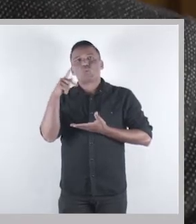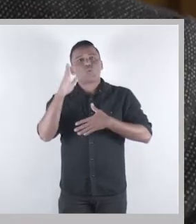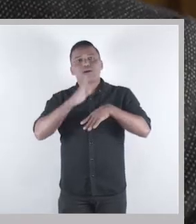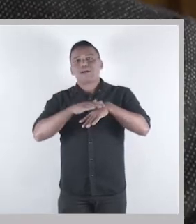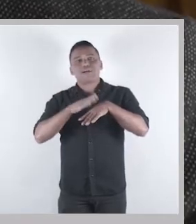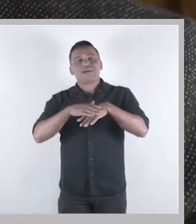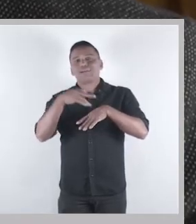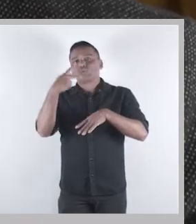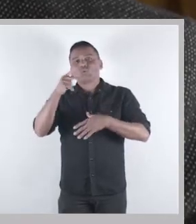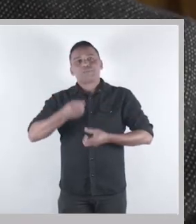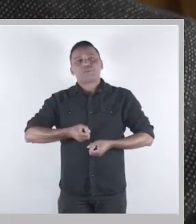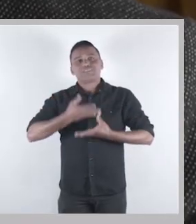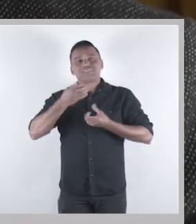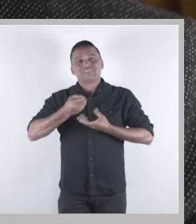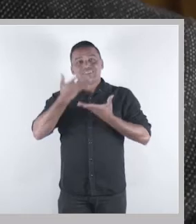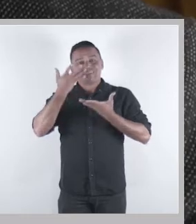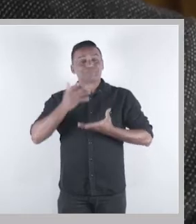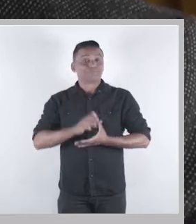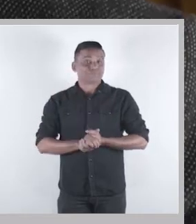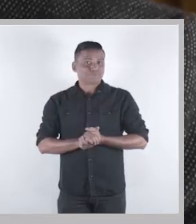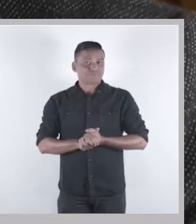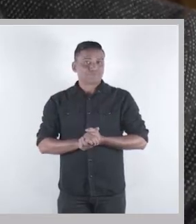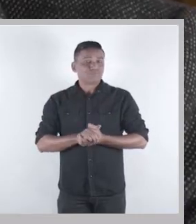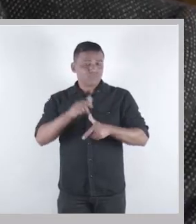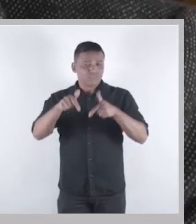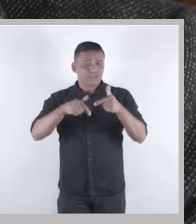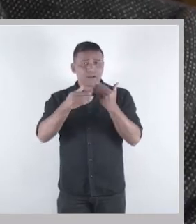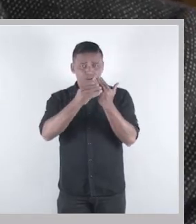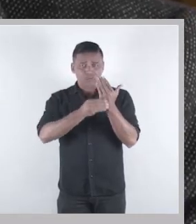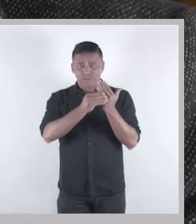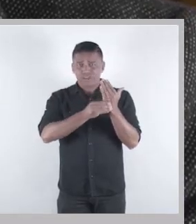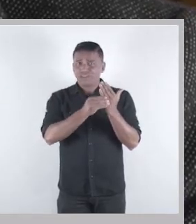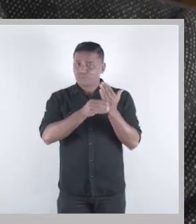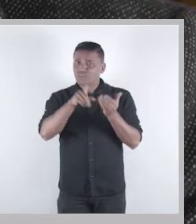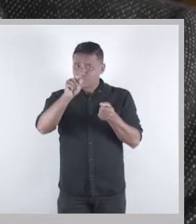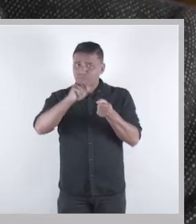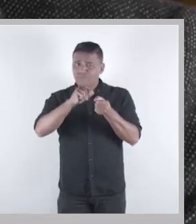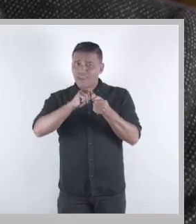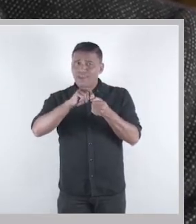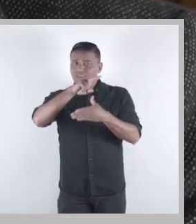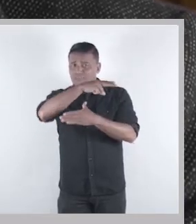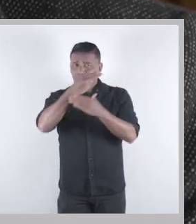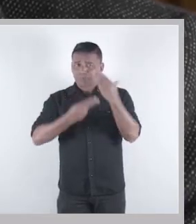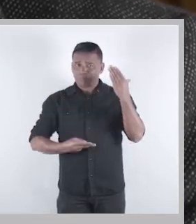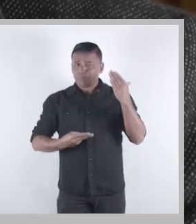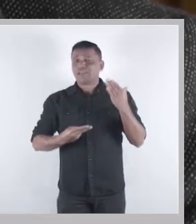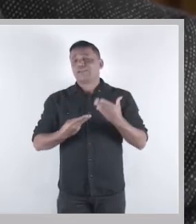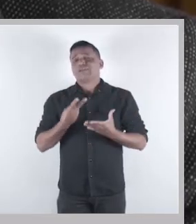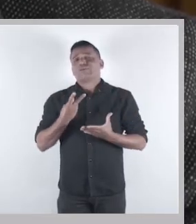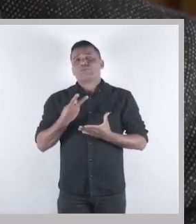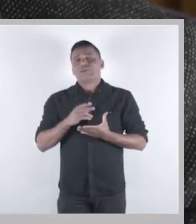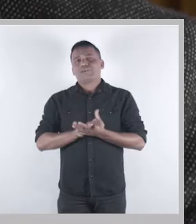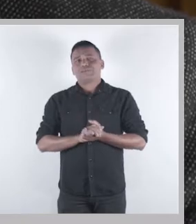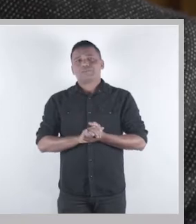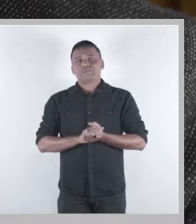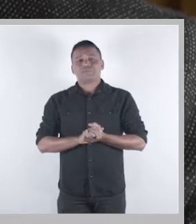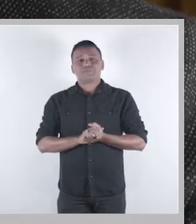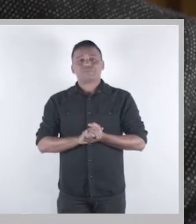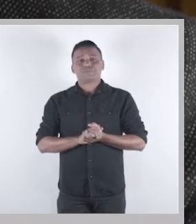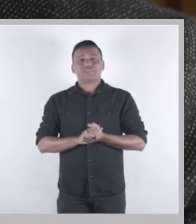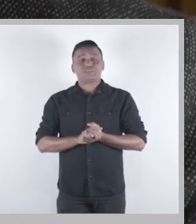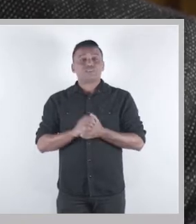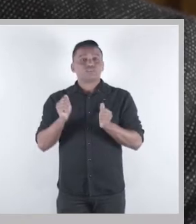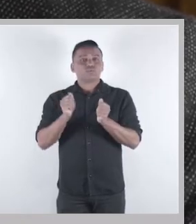fez né que eu não trabalho bilíngue com a valer né que é uma parceria